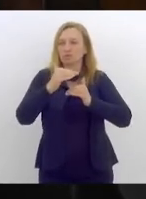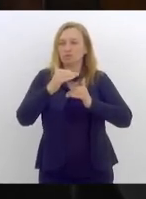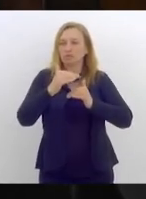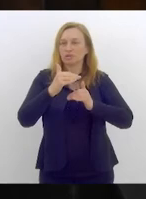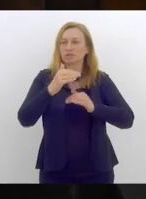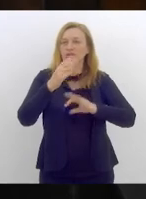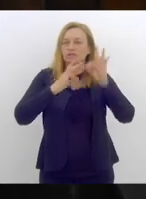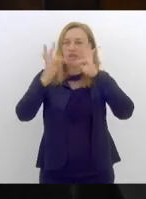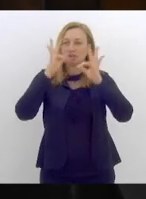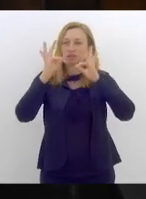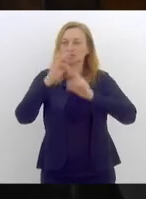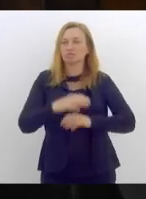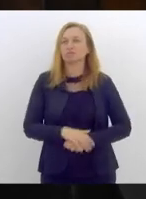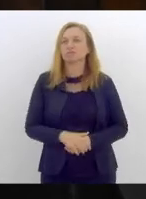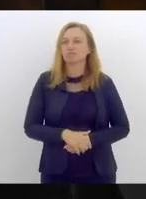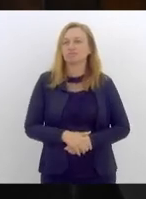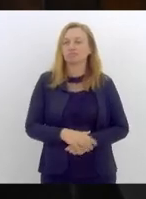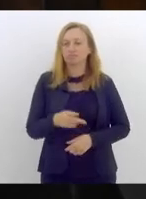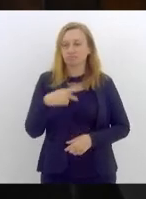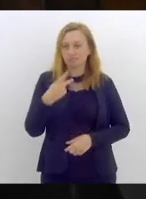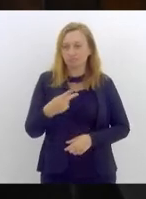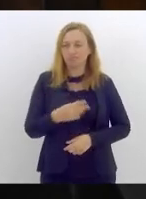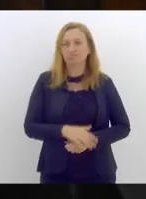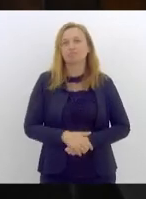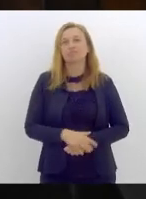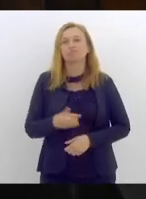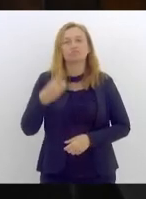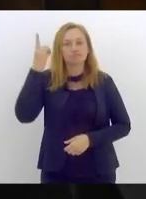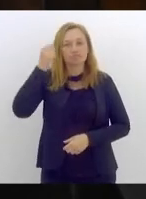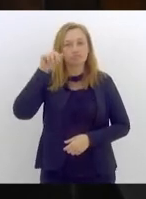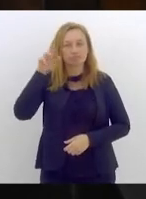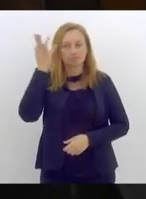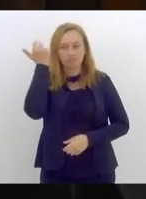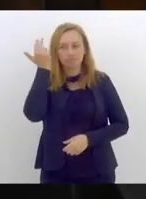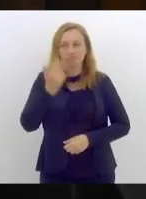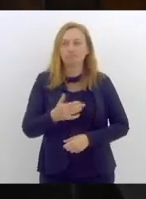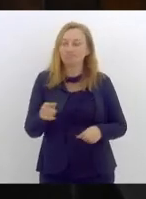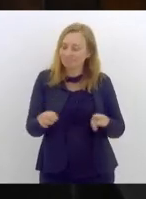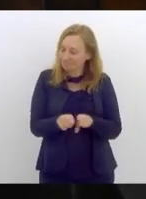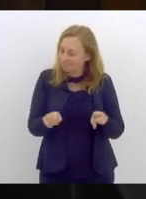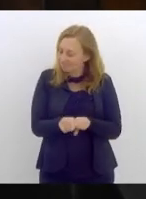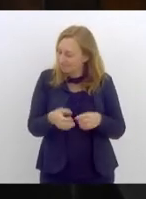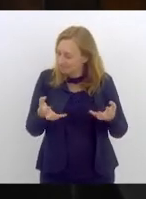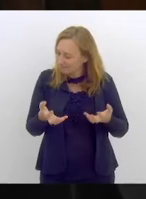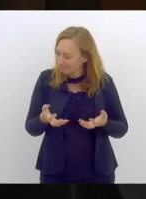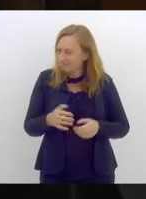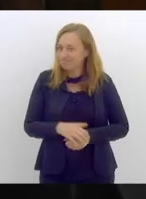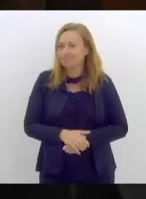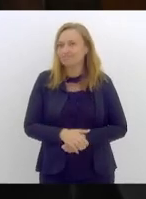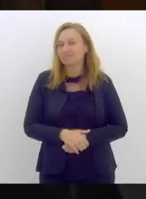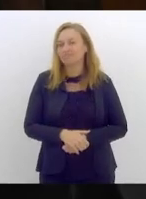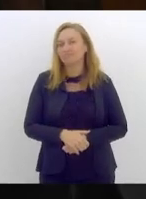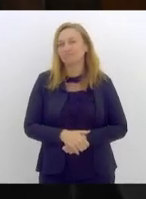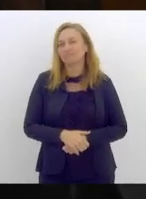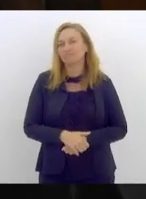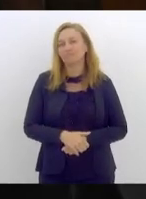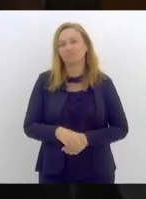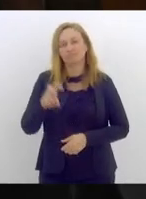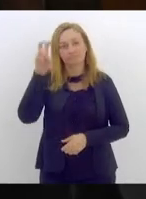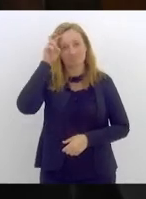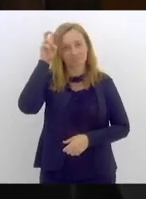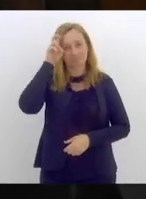tecnológico isso dito Deputado Eliomar eu quero também é claro nesta quinta-feira que antecede